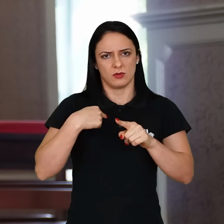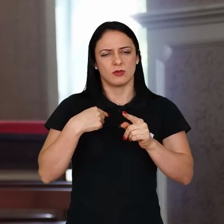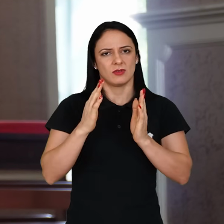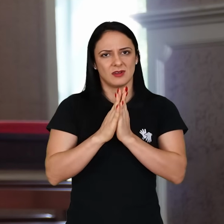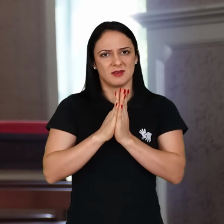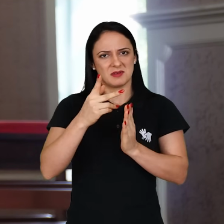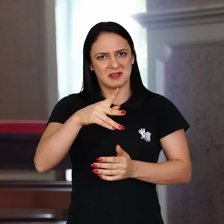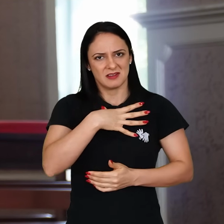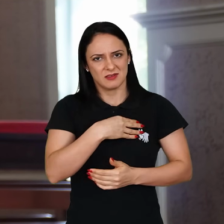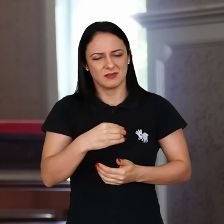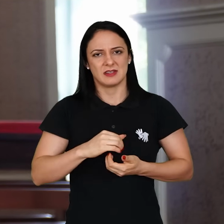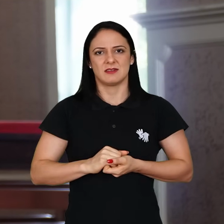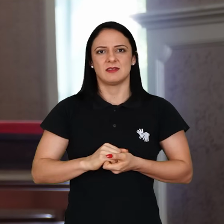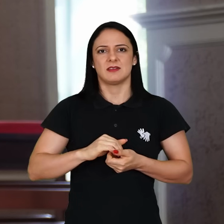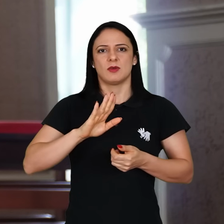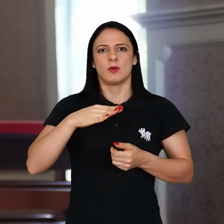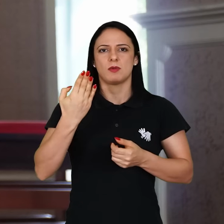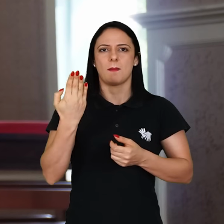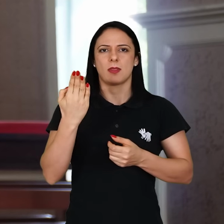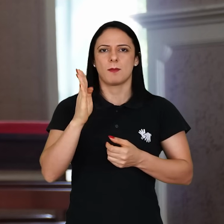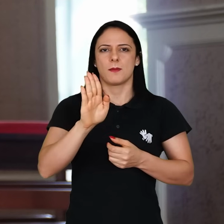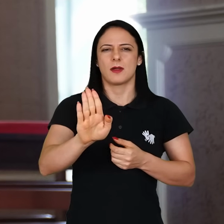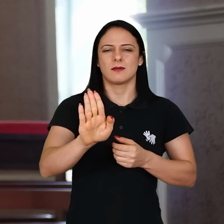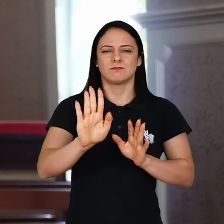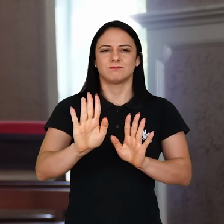vocês. Então, quando ele saiu, que ele puxou a porta,